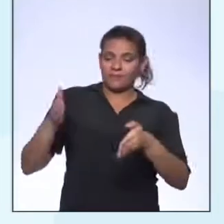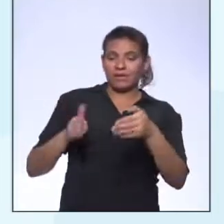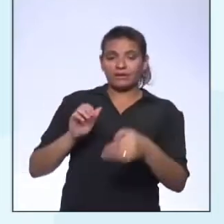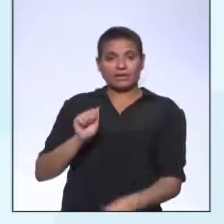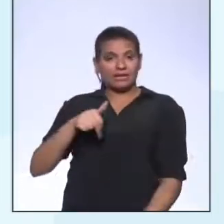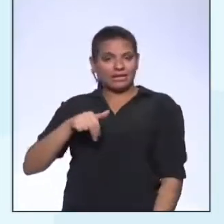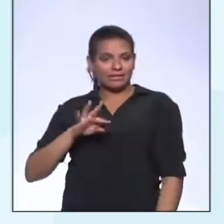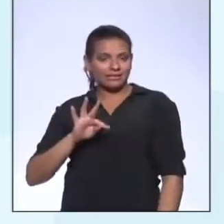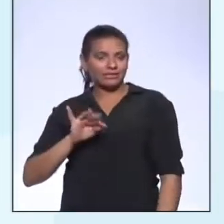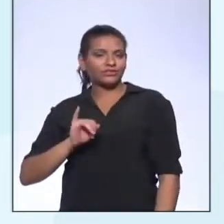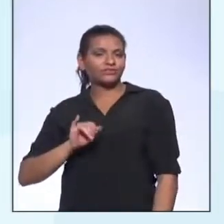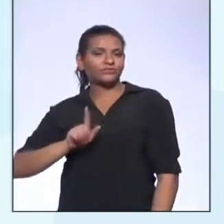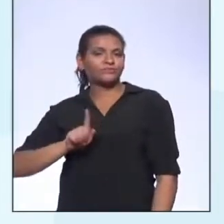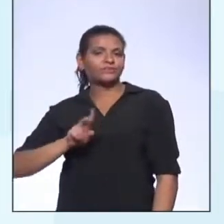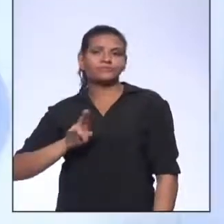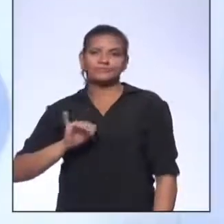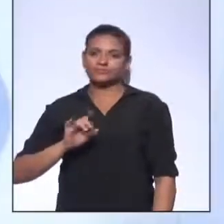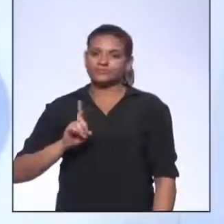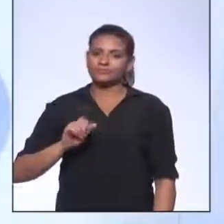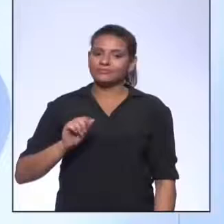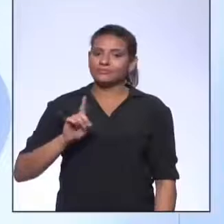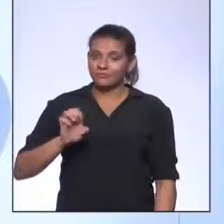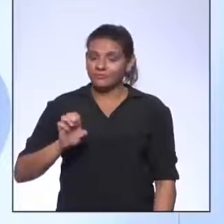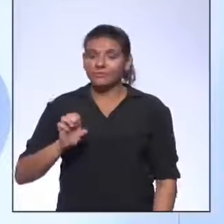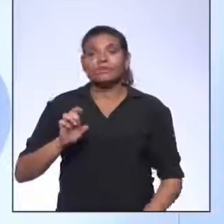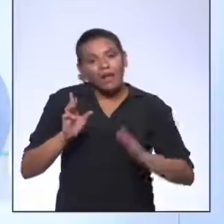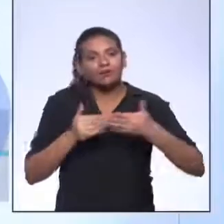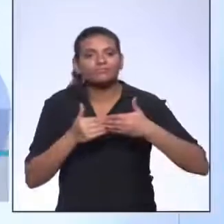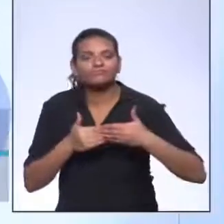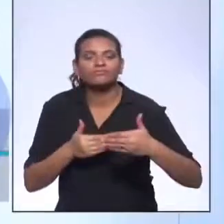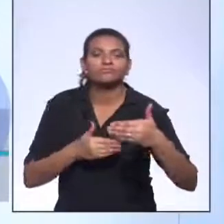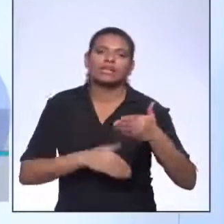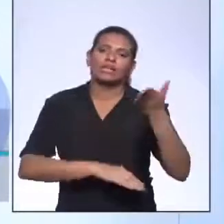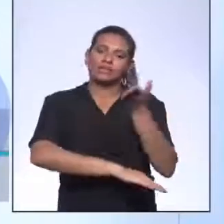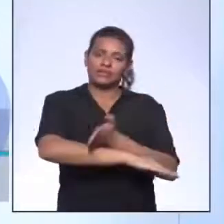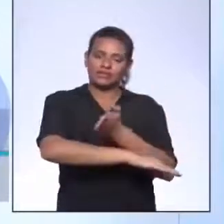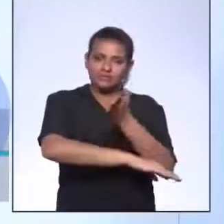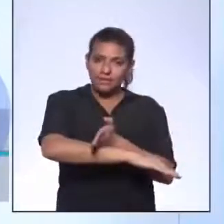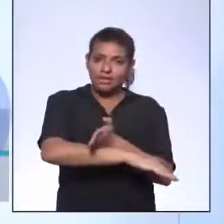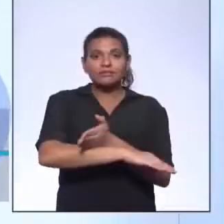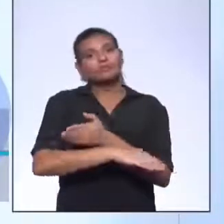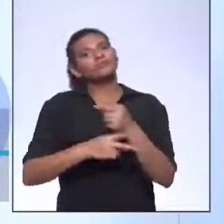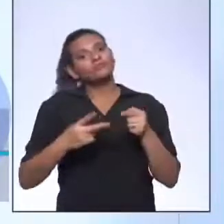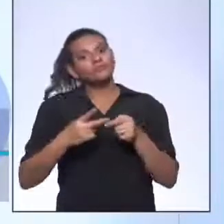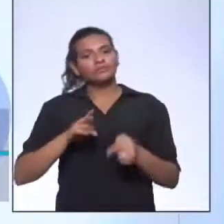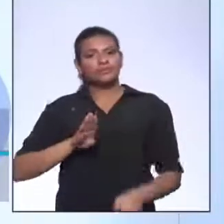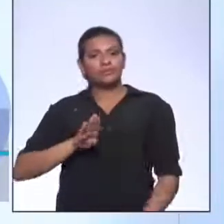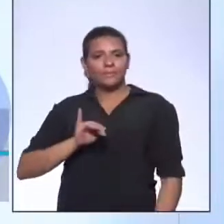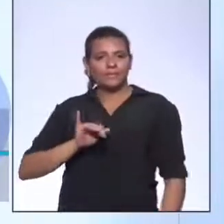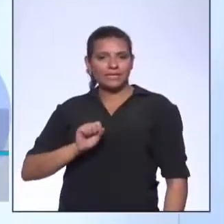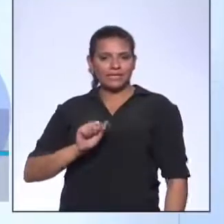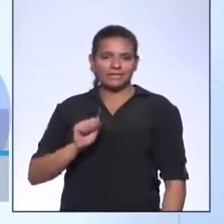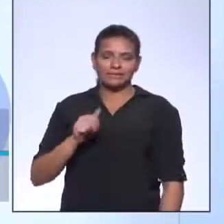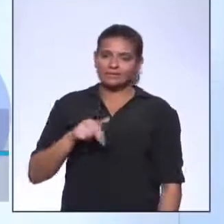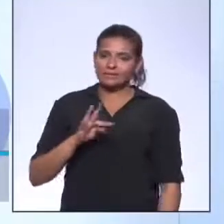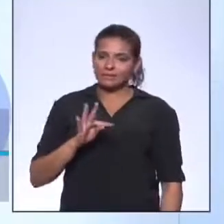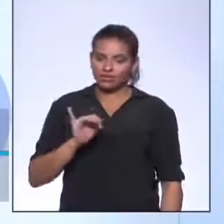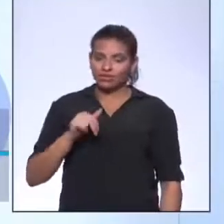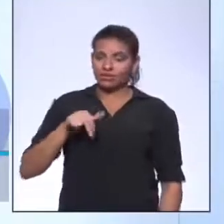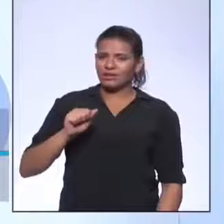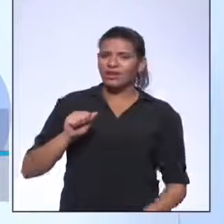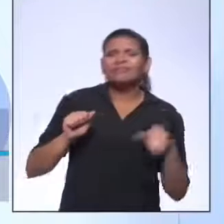da Idade Média e da Era Bizantina. Então, sobre Idade Média e Era Bizantina, vocês verão mais para frente.